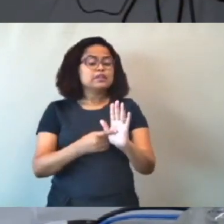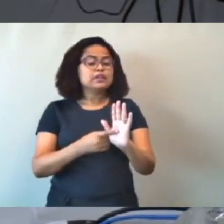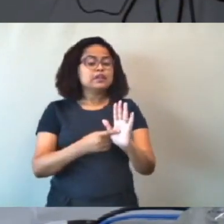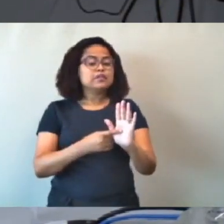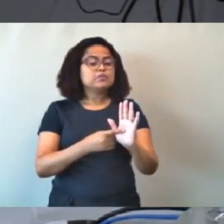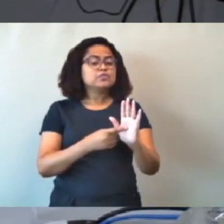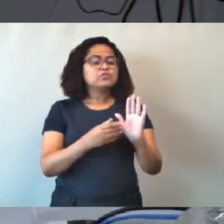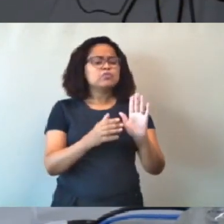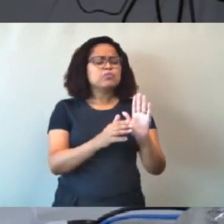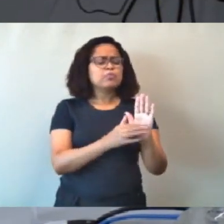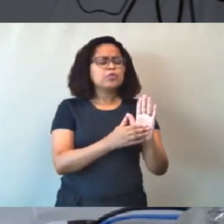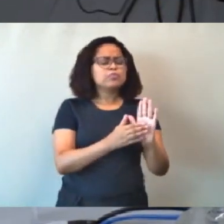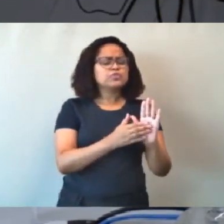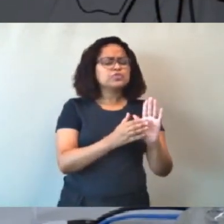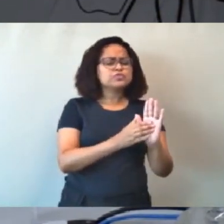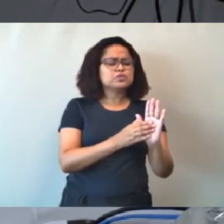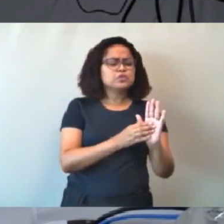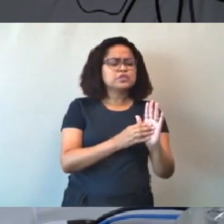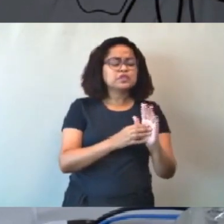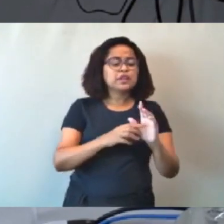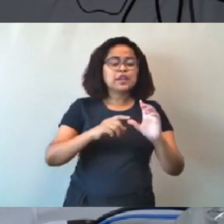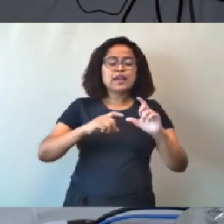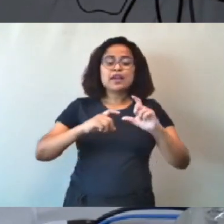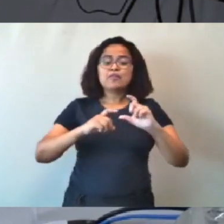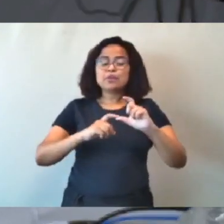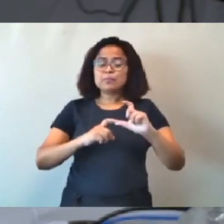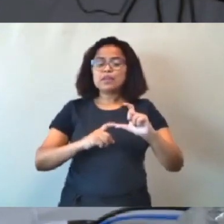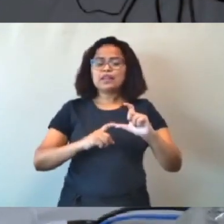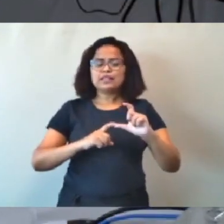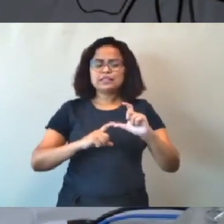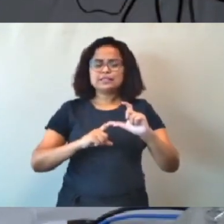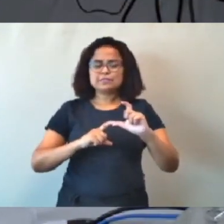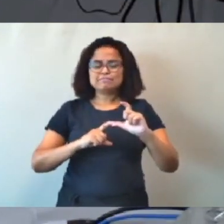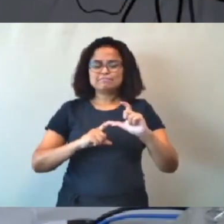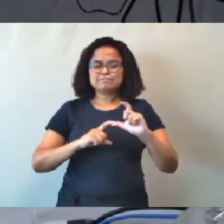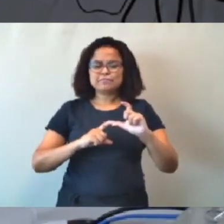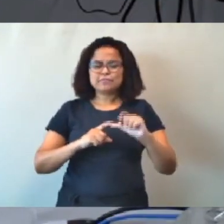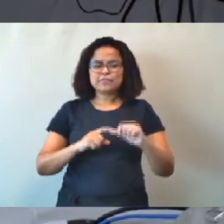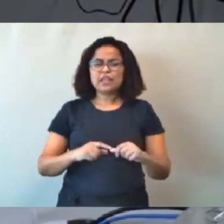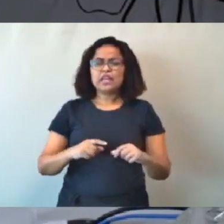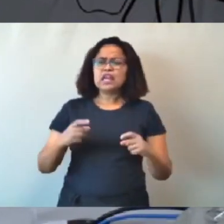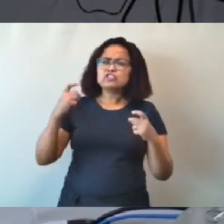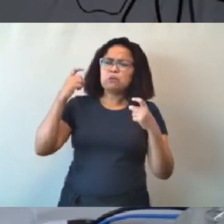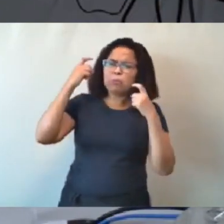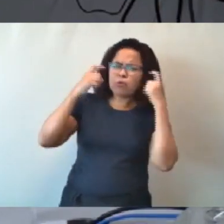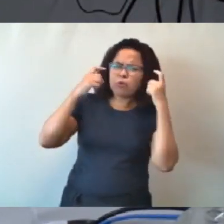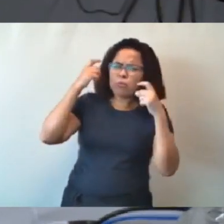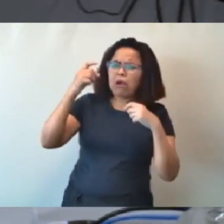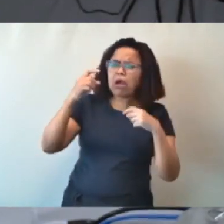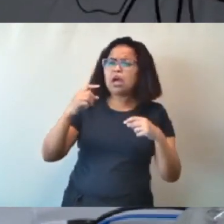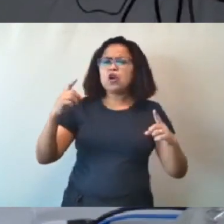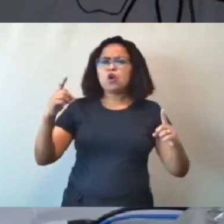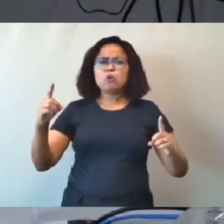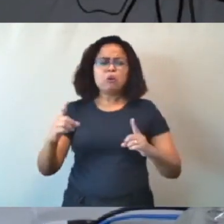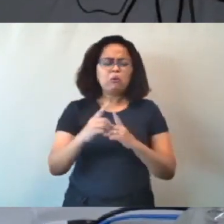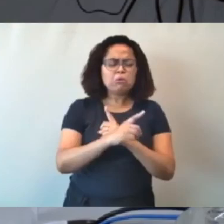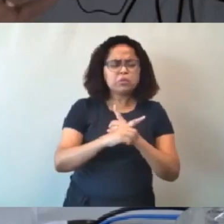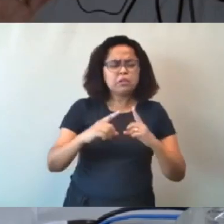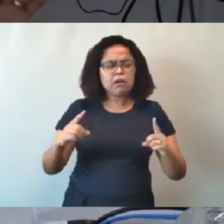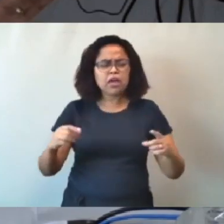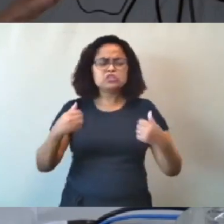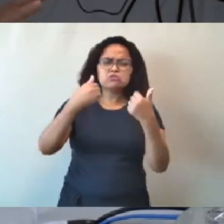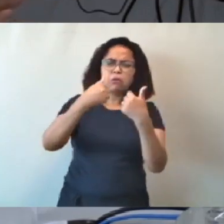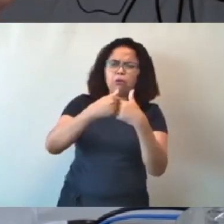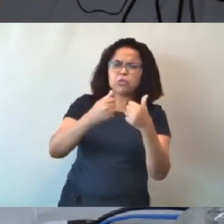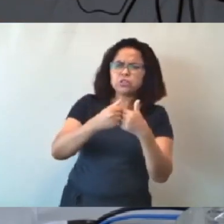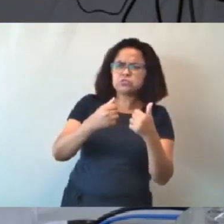um tempo atrás, a BH Trans ela tinha que preocupar com trânsito, preocupar com transporte, que é o negócio todo. Hoje, a gente está vivendo um momento que